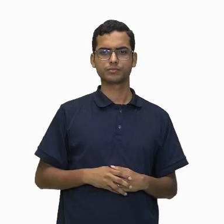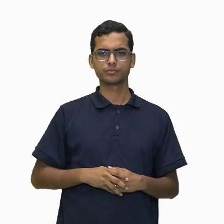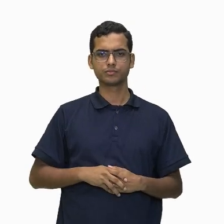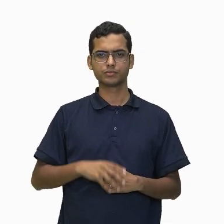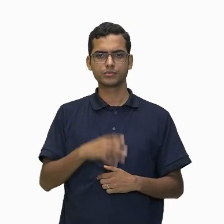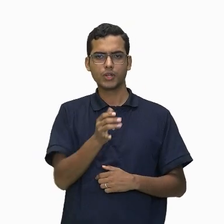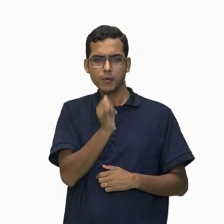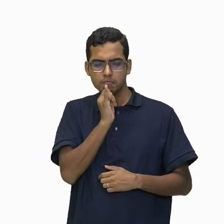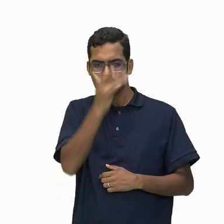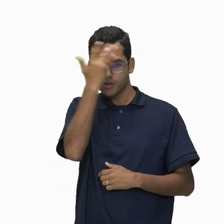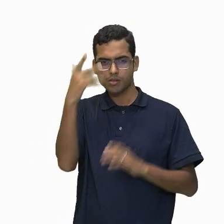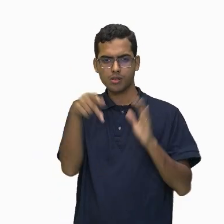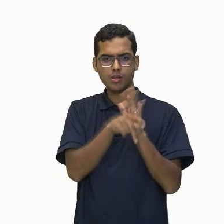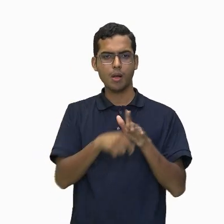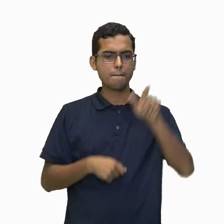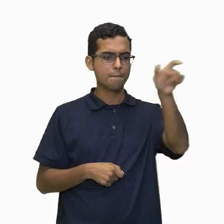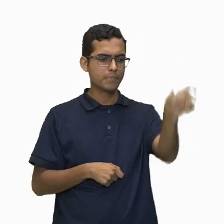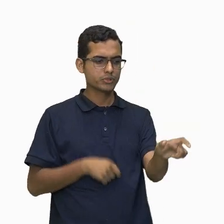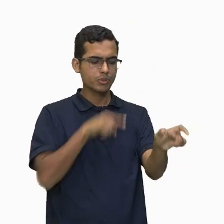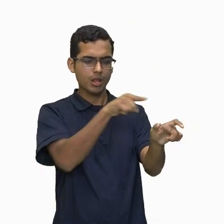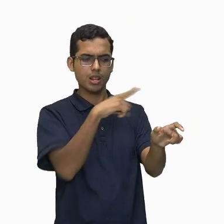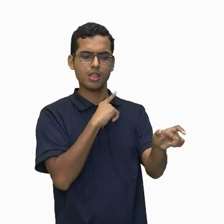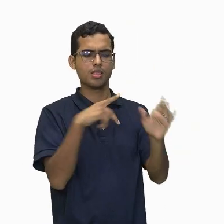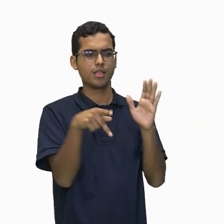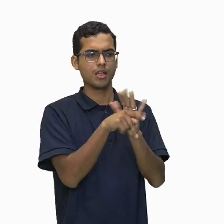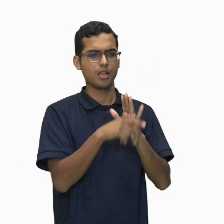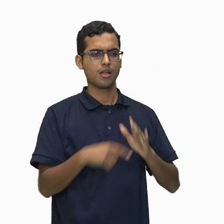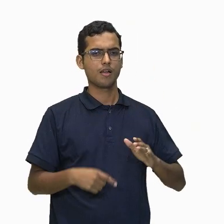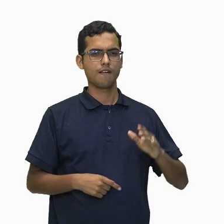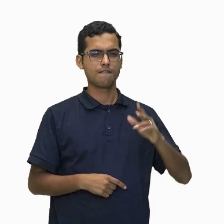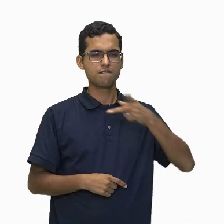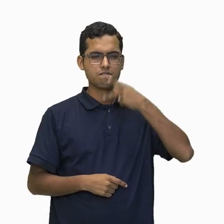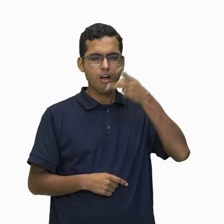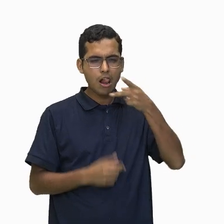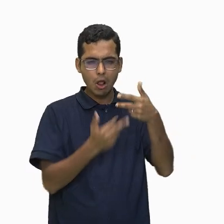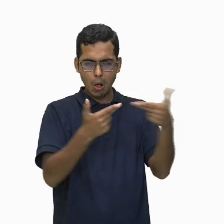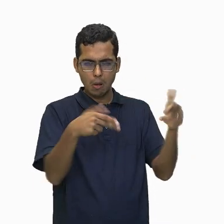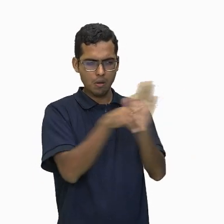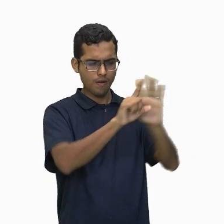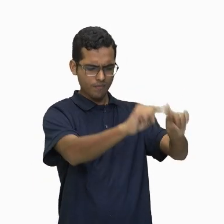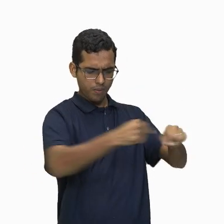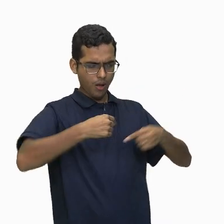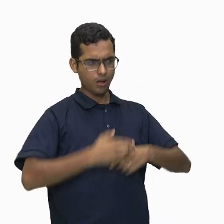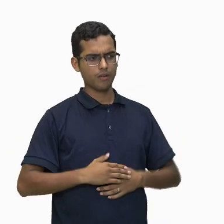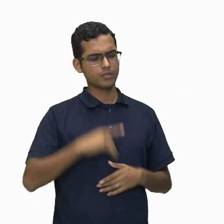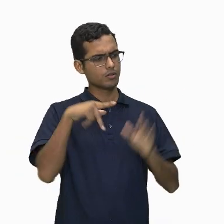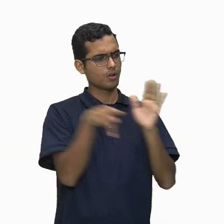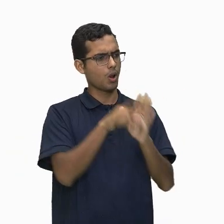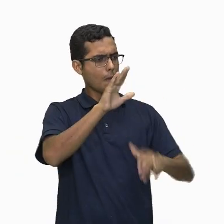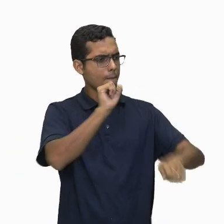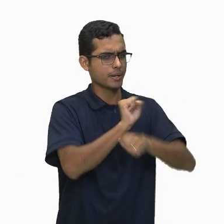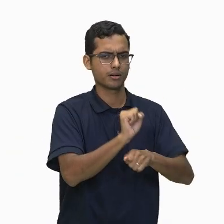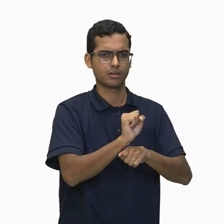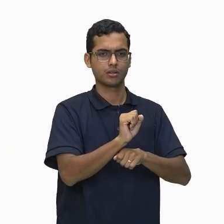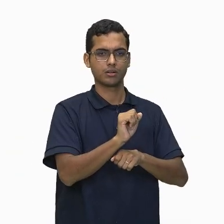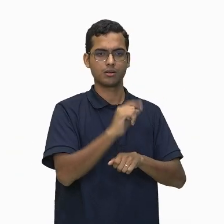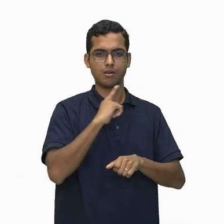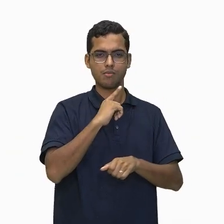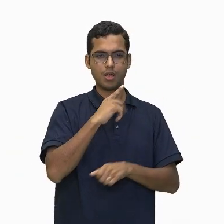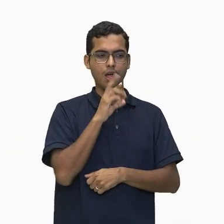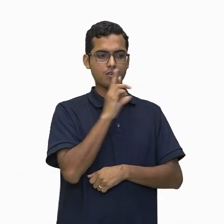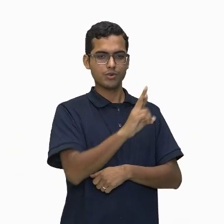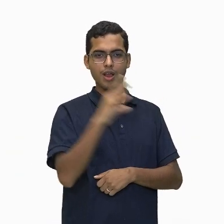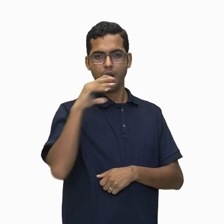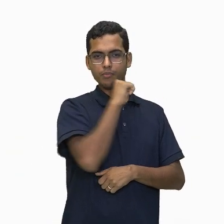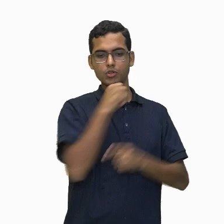back. Clap back. Uma resposta forte, inteligente ou sarcástica a uma crítica